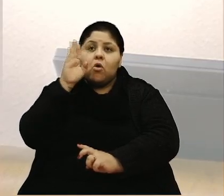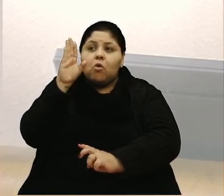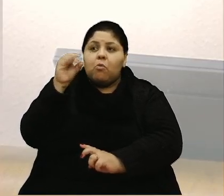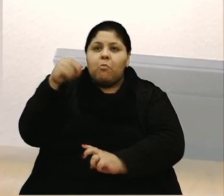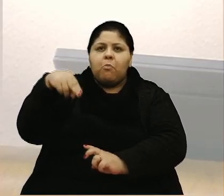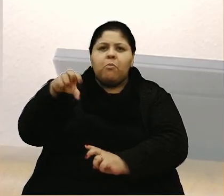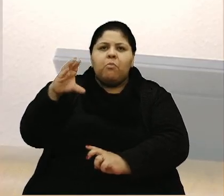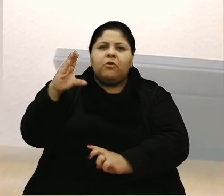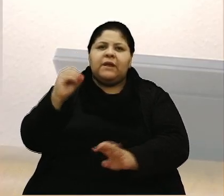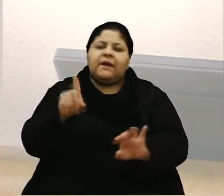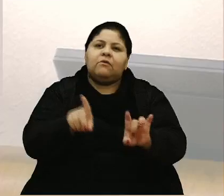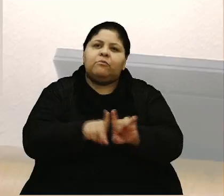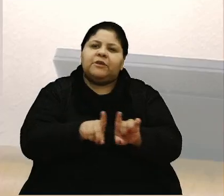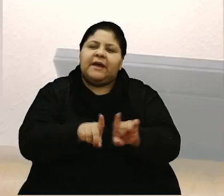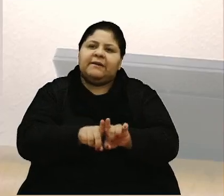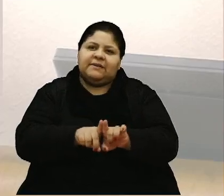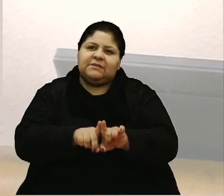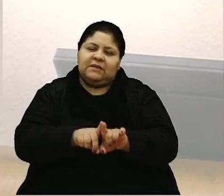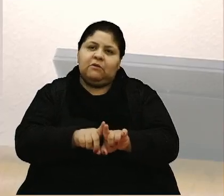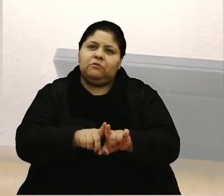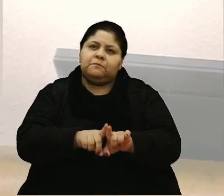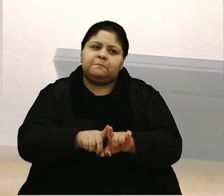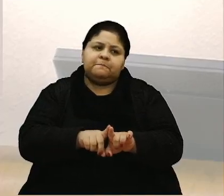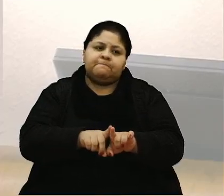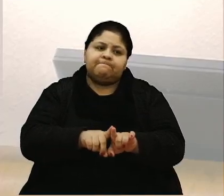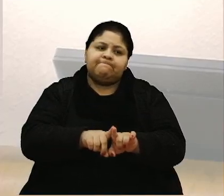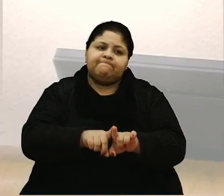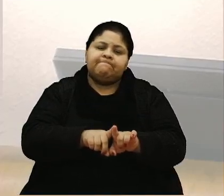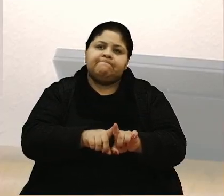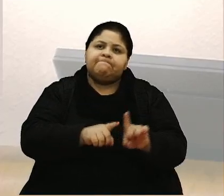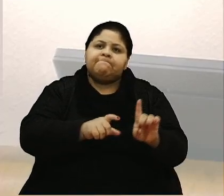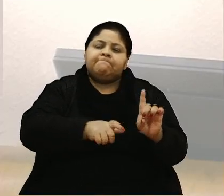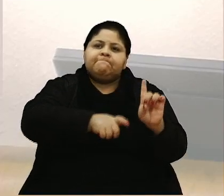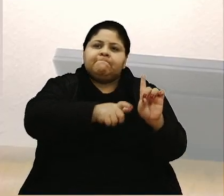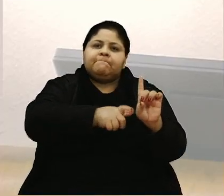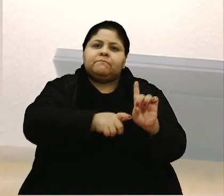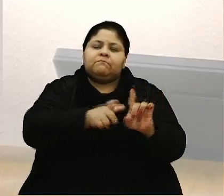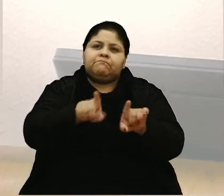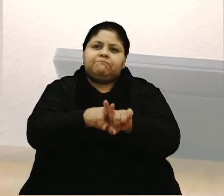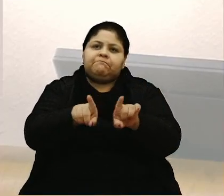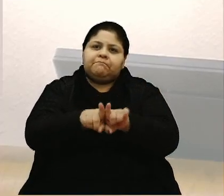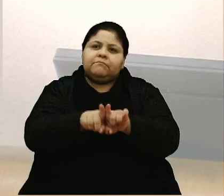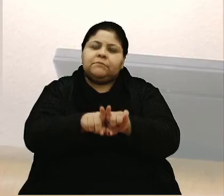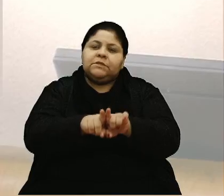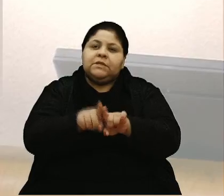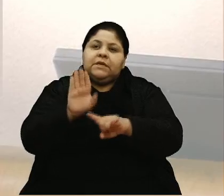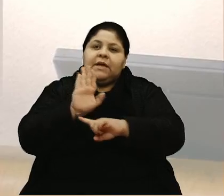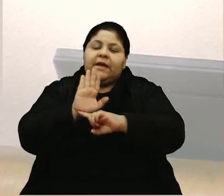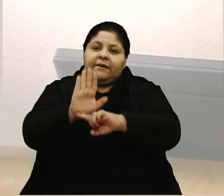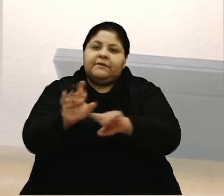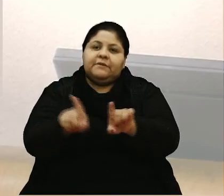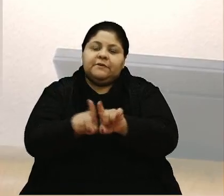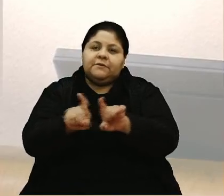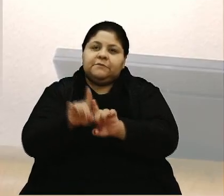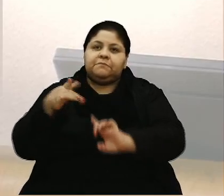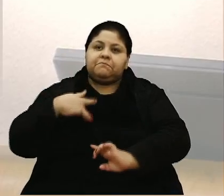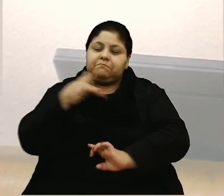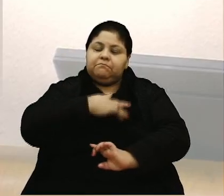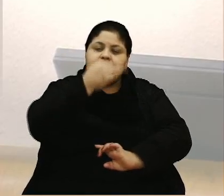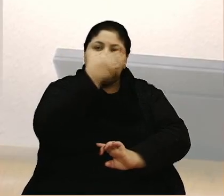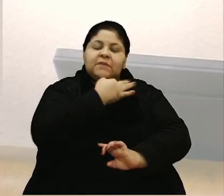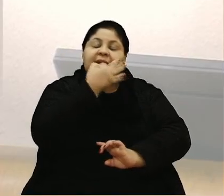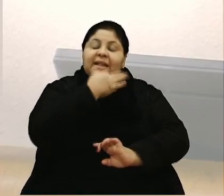um boneco e levaram uma autoridade de Caxias do Sul, que tanto está ajudando a saúde de Caxias, que